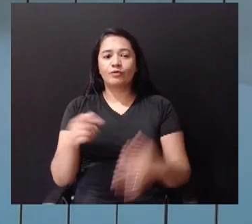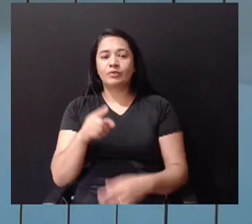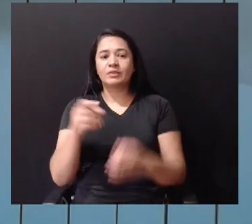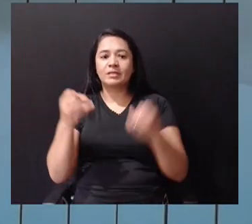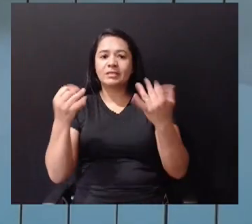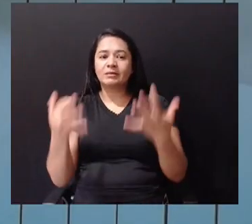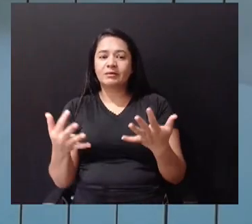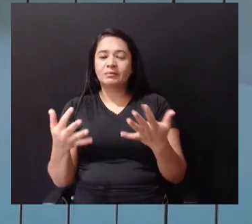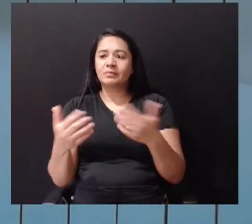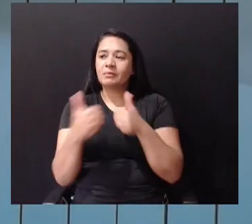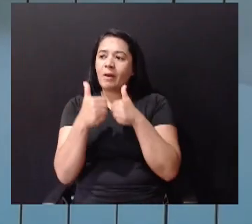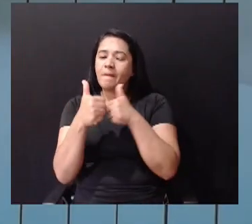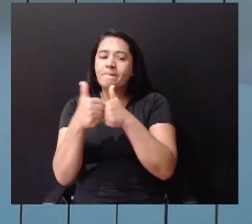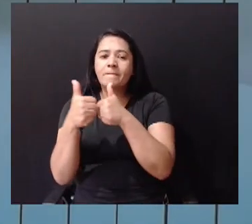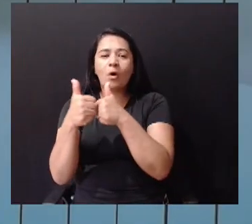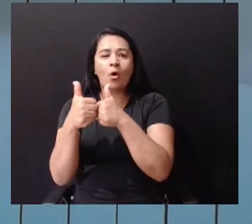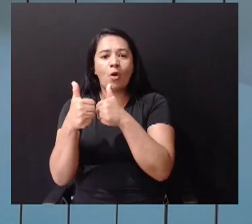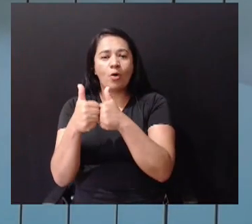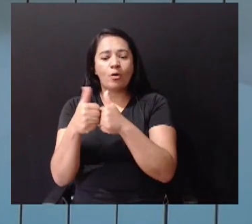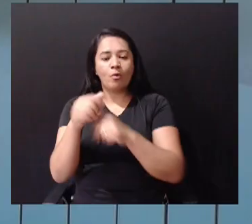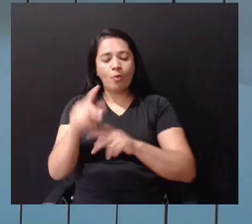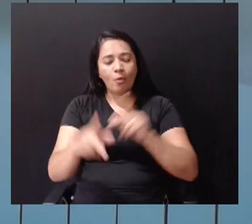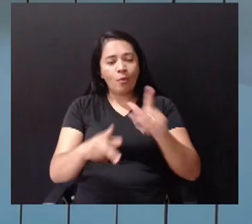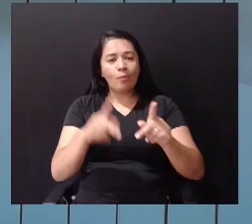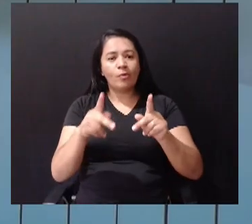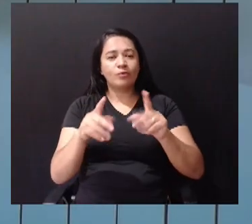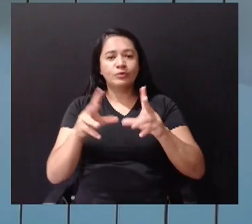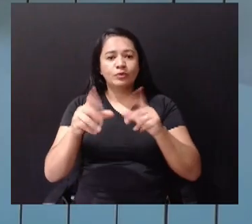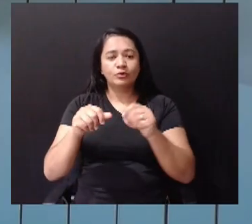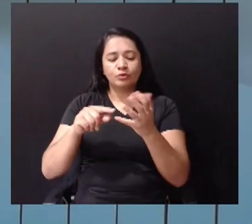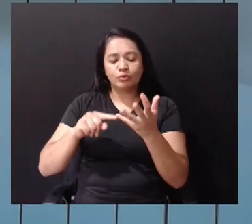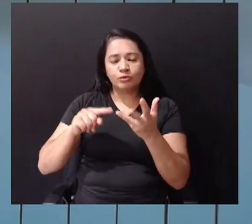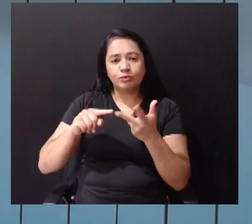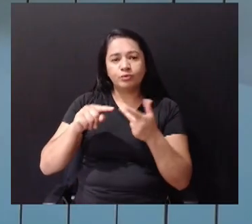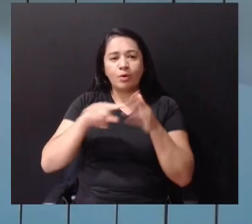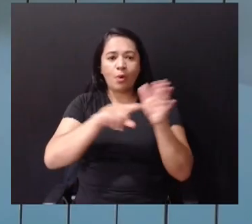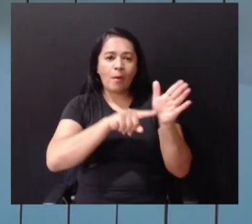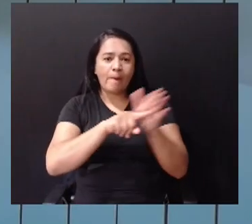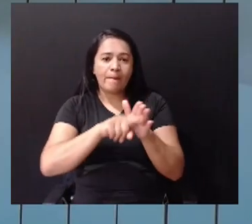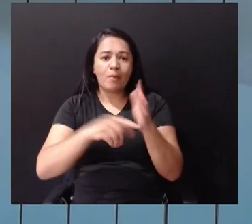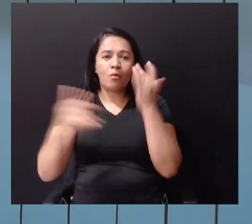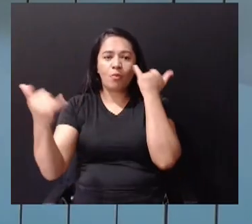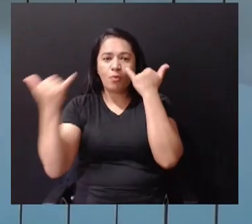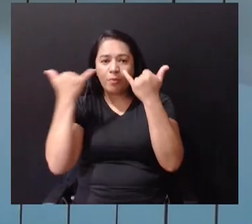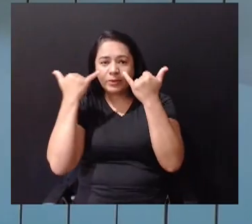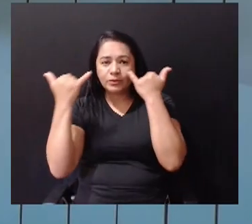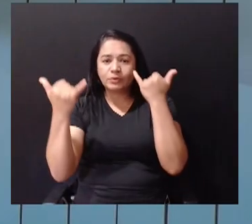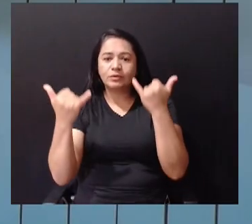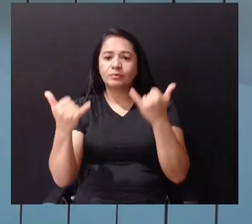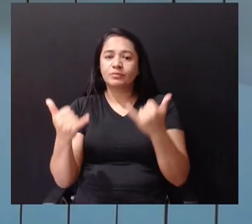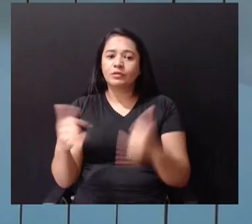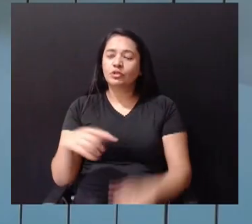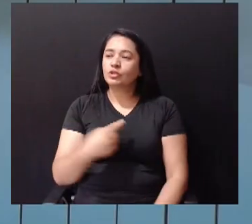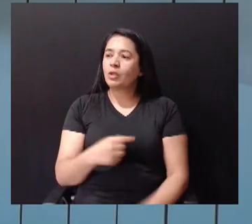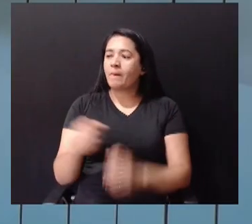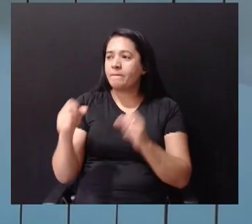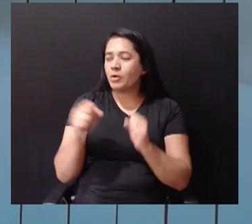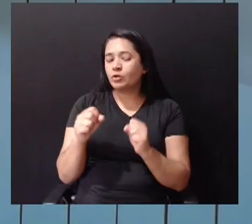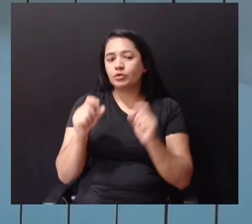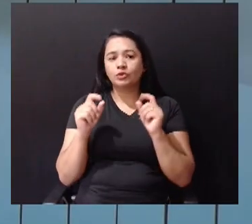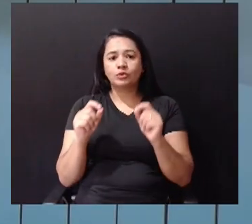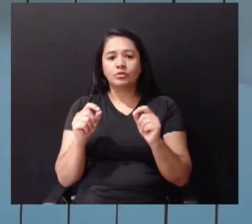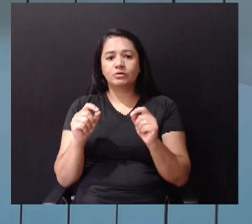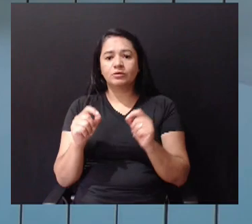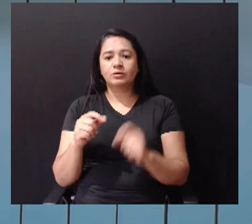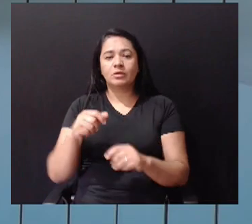aproximar, né, a população de todas essas pesquisas, de todas essas informações, a gente pode remeter ao Setembro Amarelo.